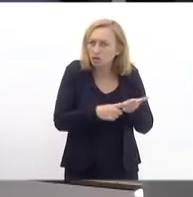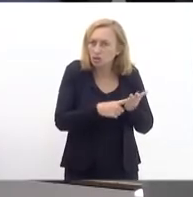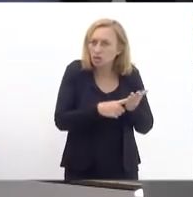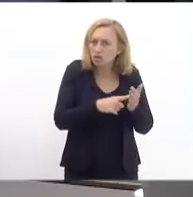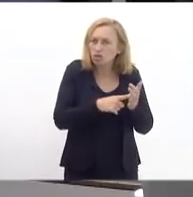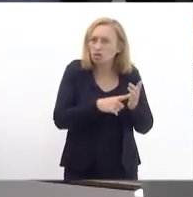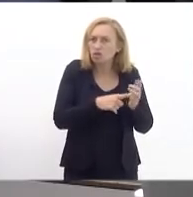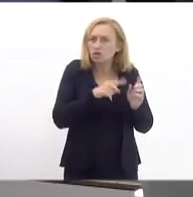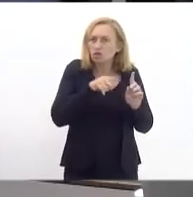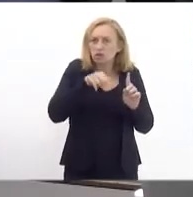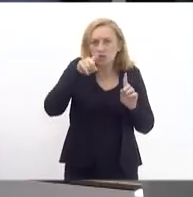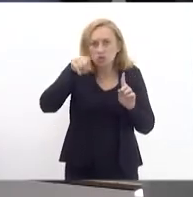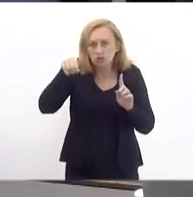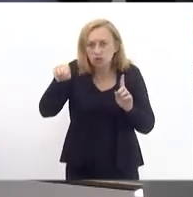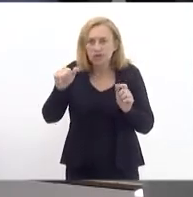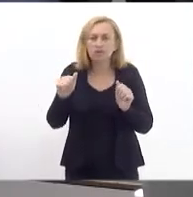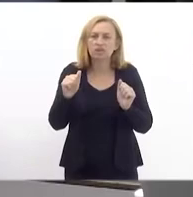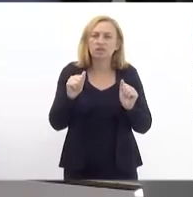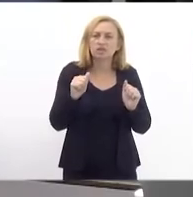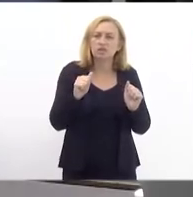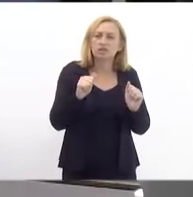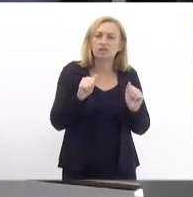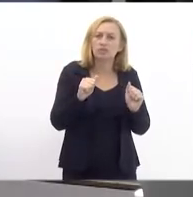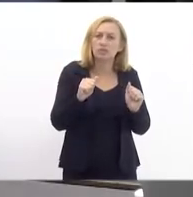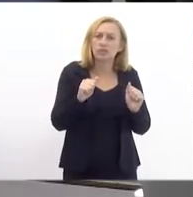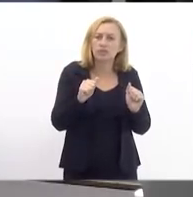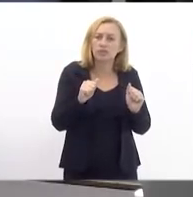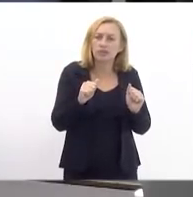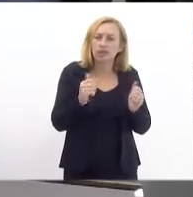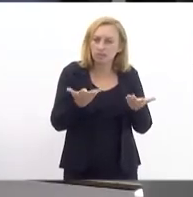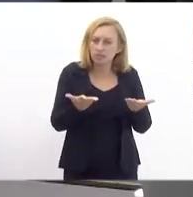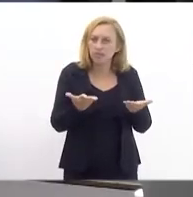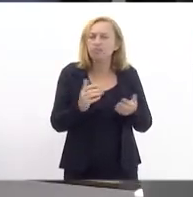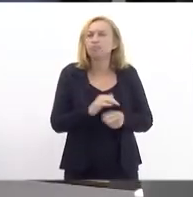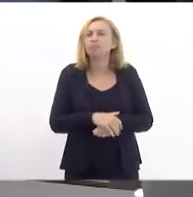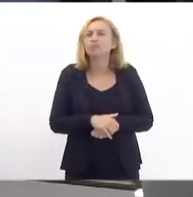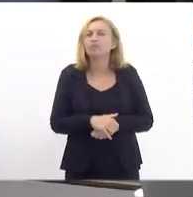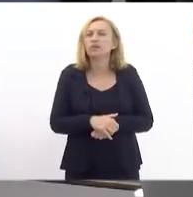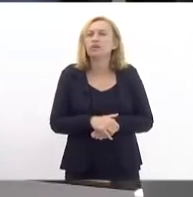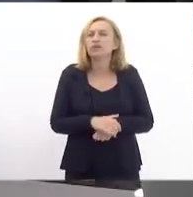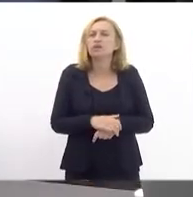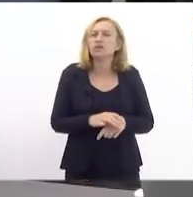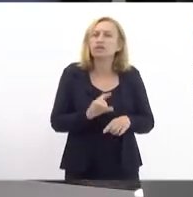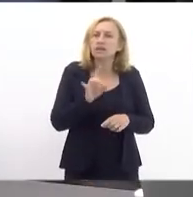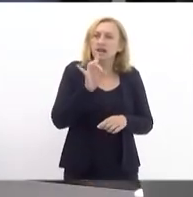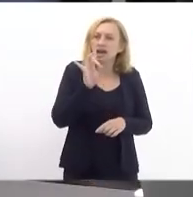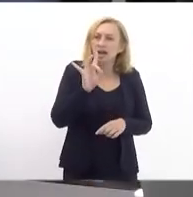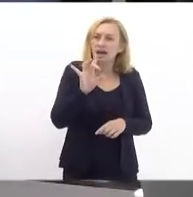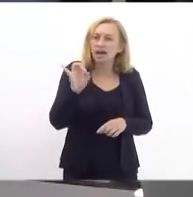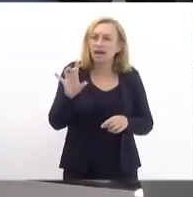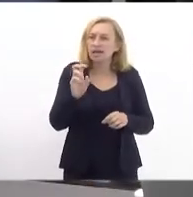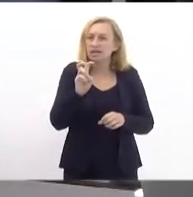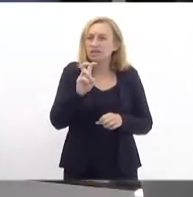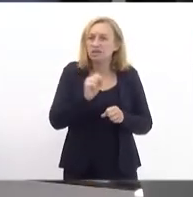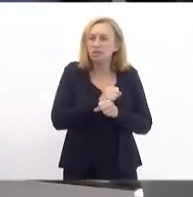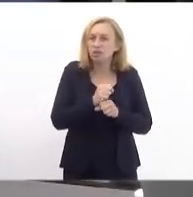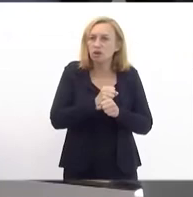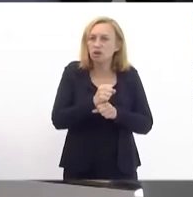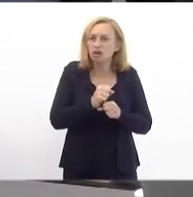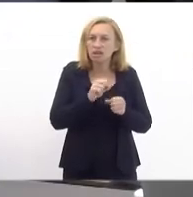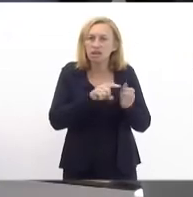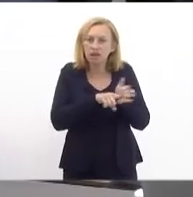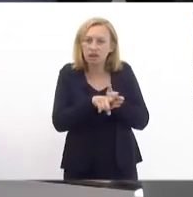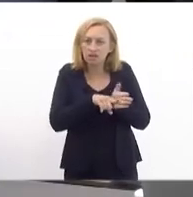estabelecido, ou uma fórmula paramétrica que seja, né, uma composição de índices, e a cada 5 anos tem a revisão